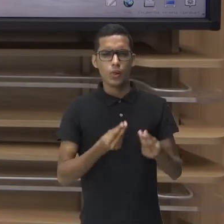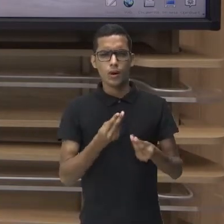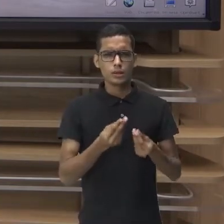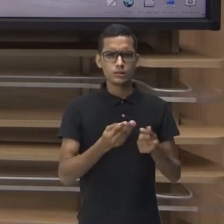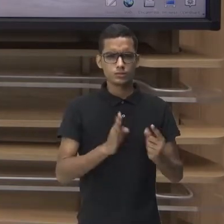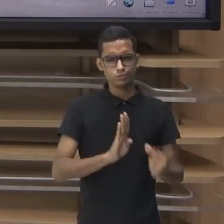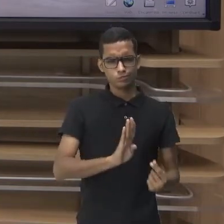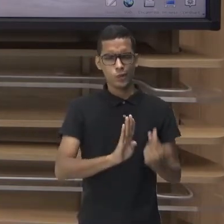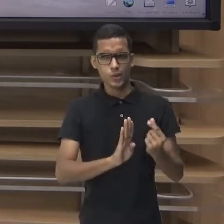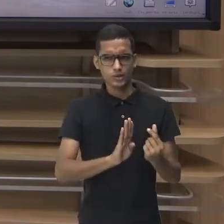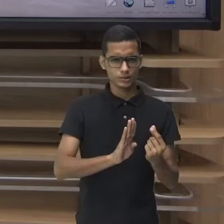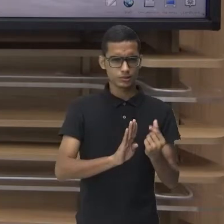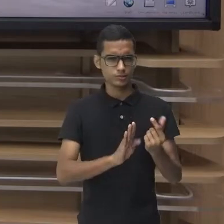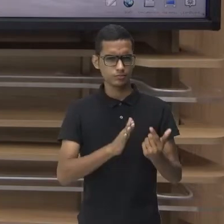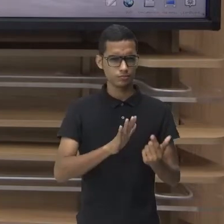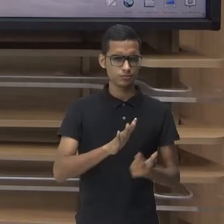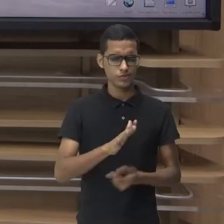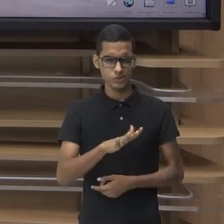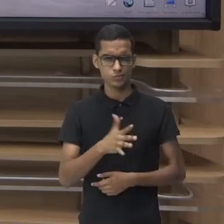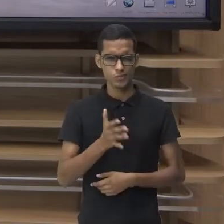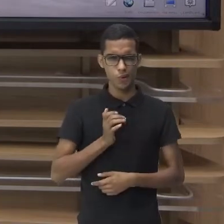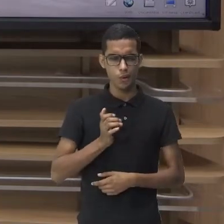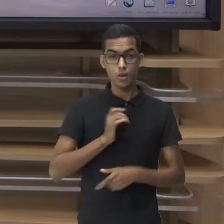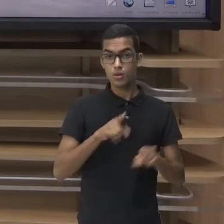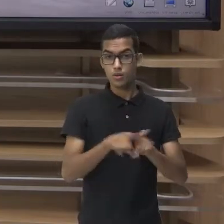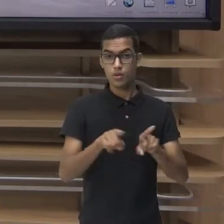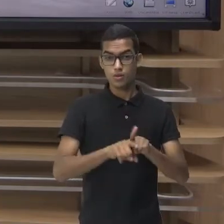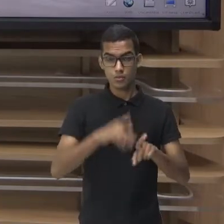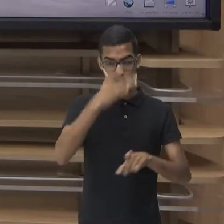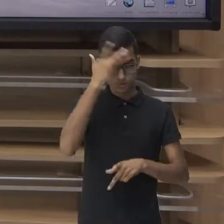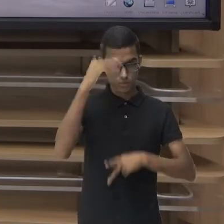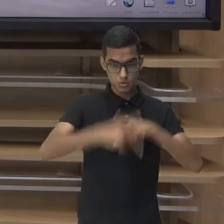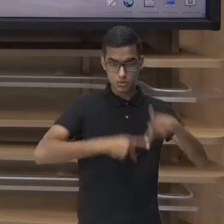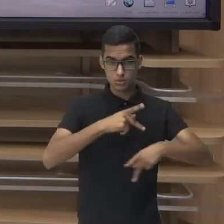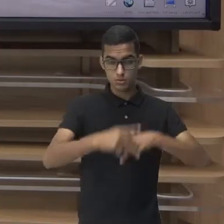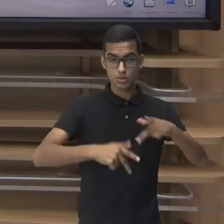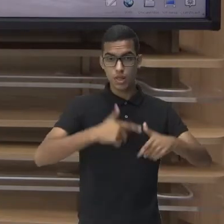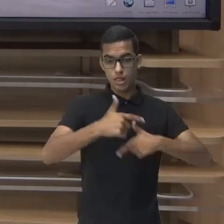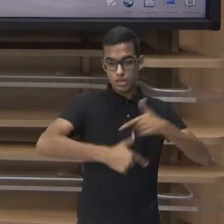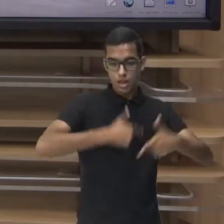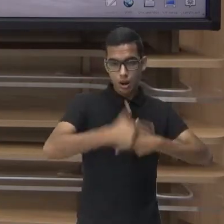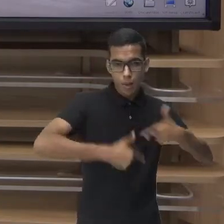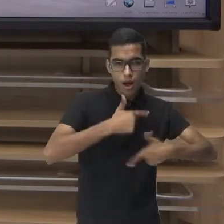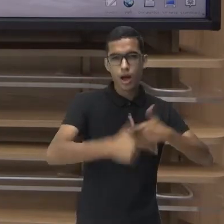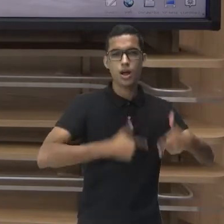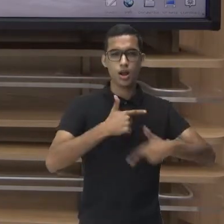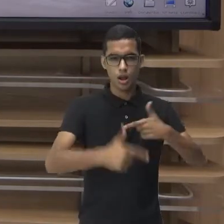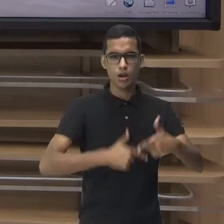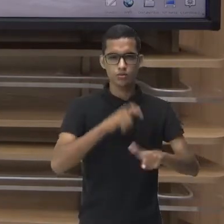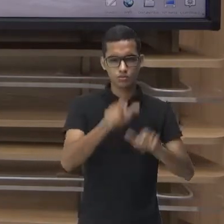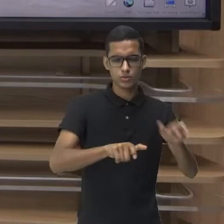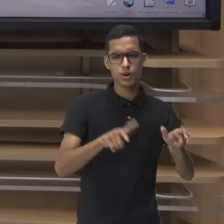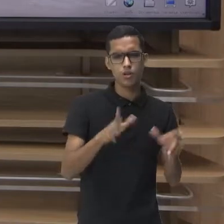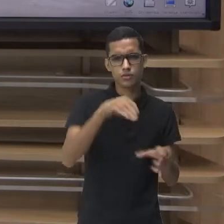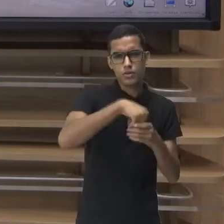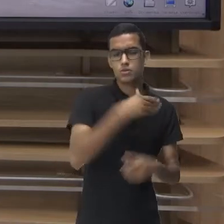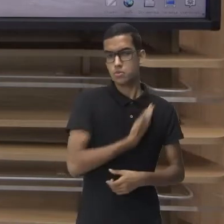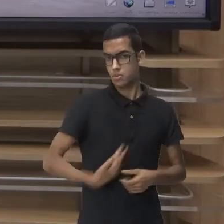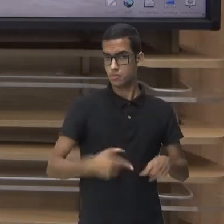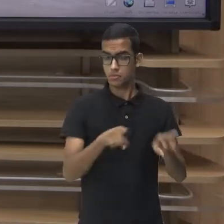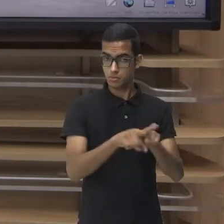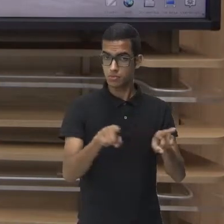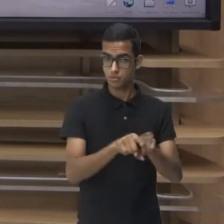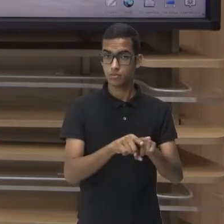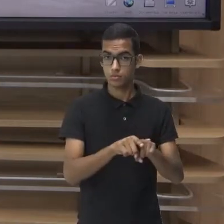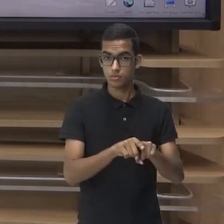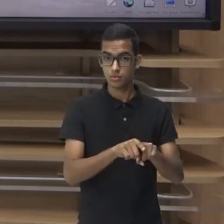média burguesia, aos trabalhadores, aos funcionários públicos da época, e já os girondinos eram aqueles que estavam